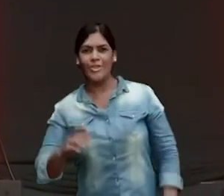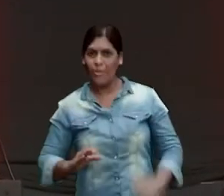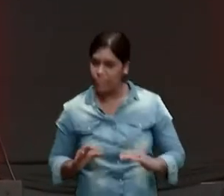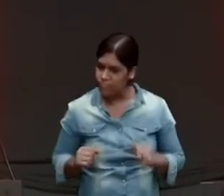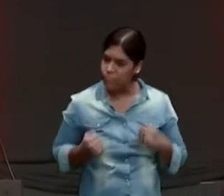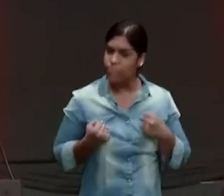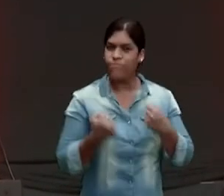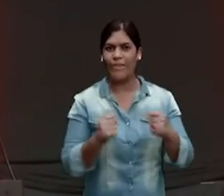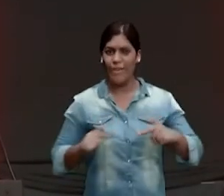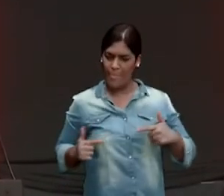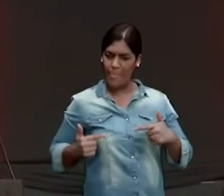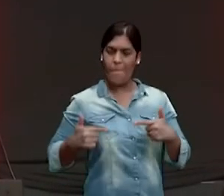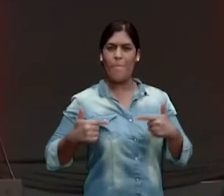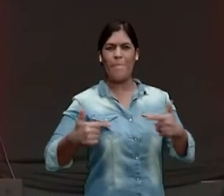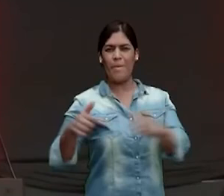aconteceu